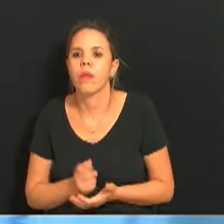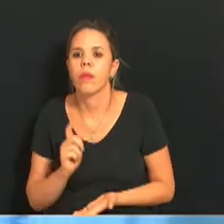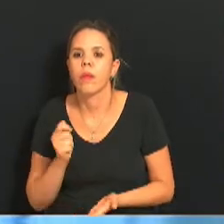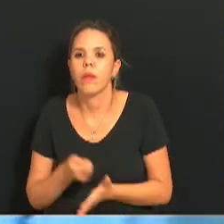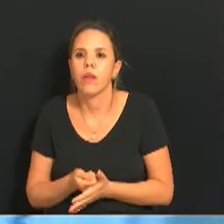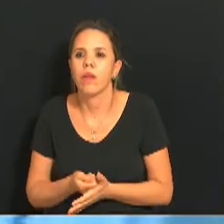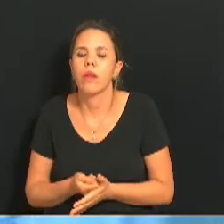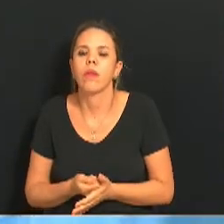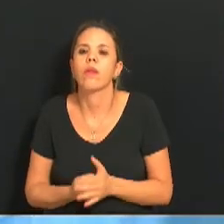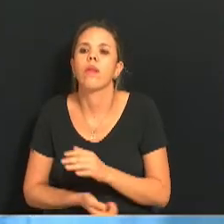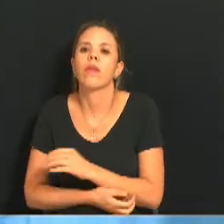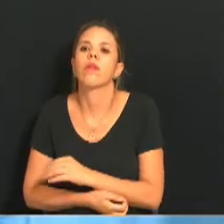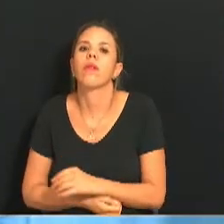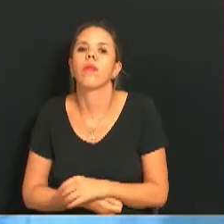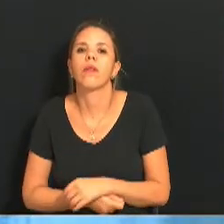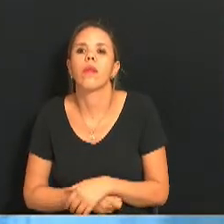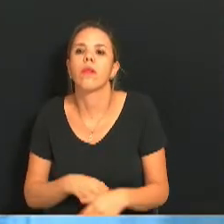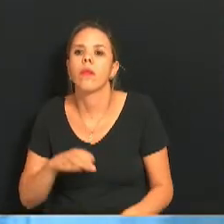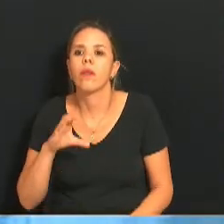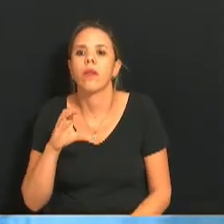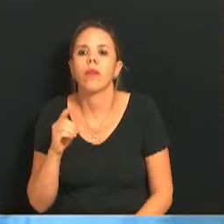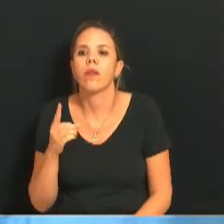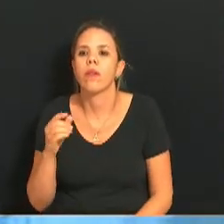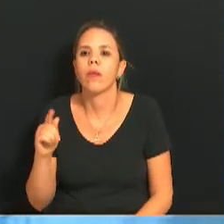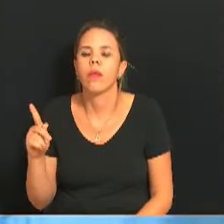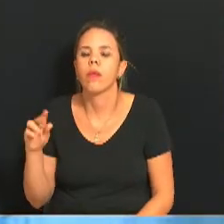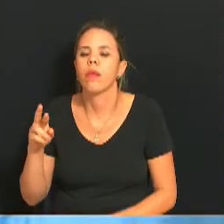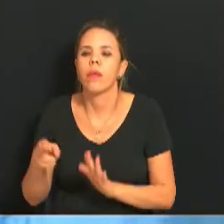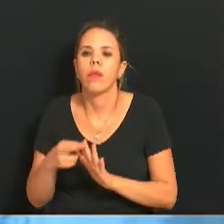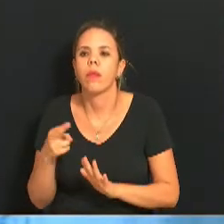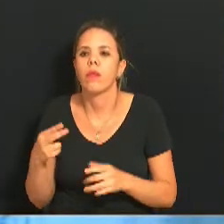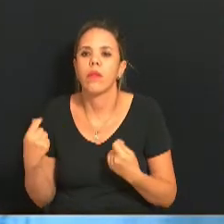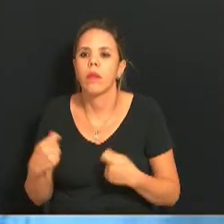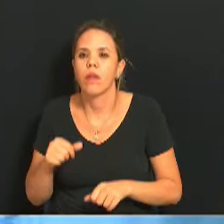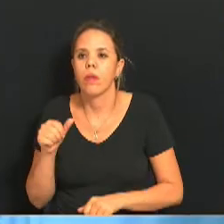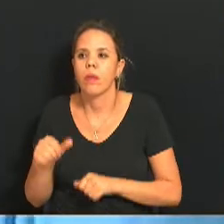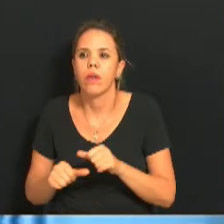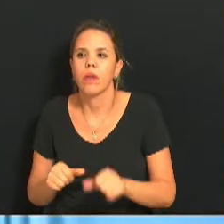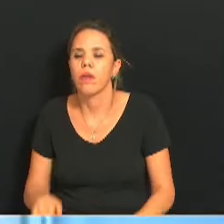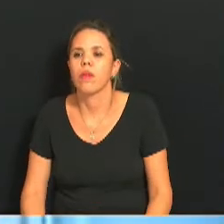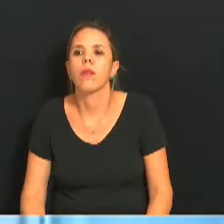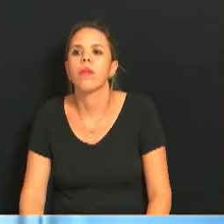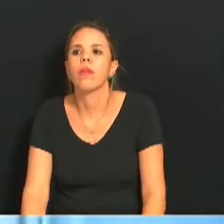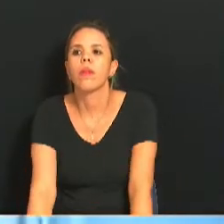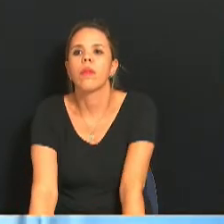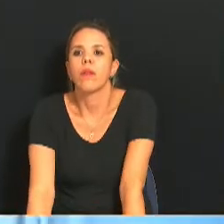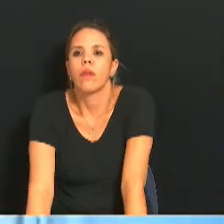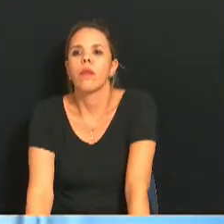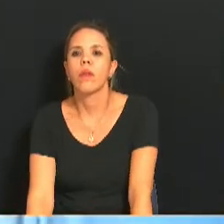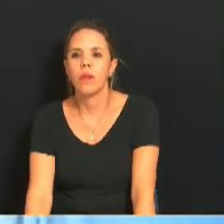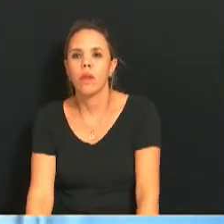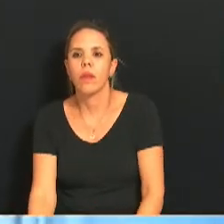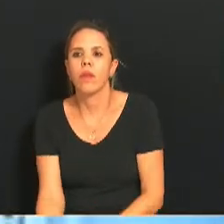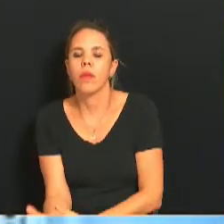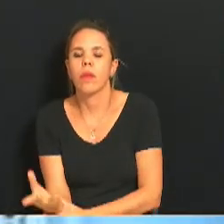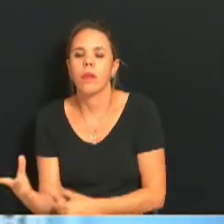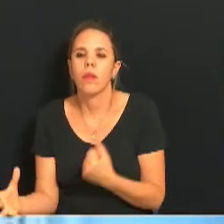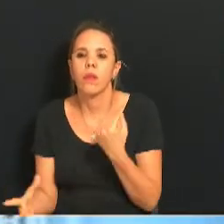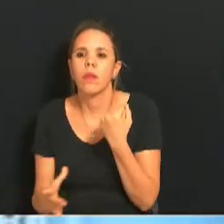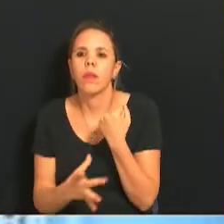decoradas tombadas pelo poder falar que dá uma resolução precisa de receita para que ela de clareza e segurança